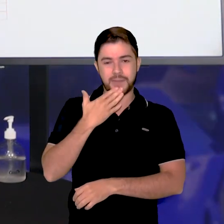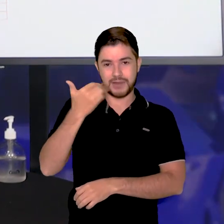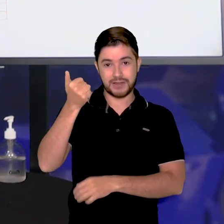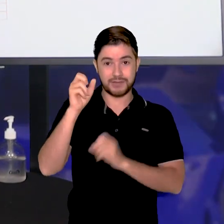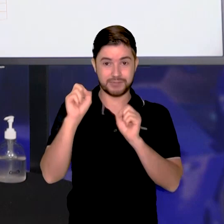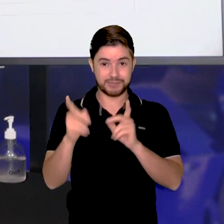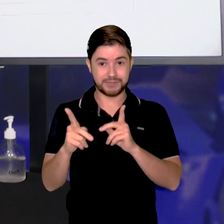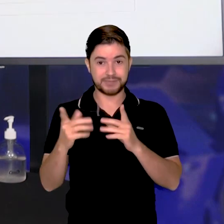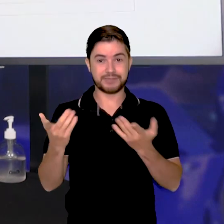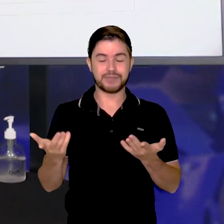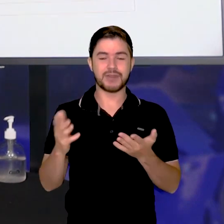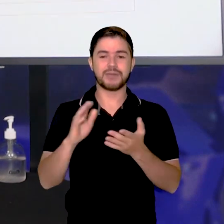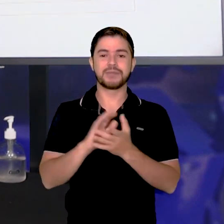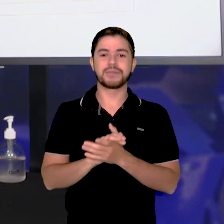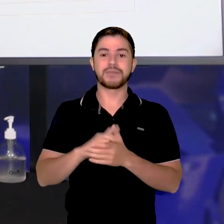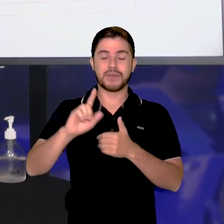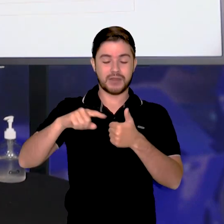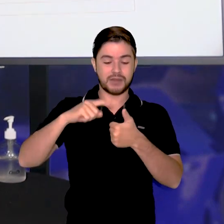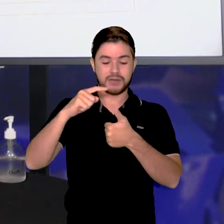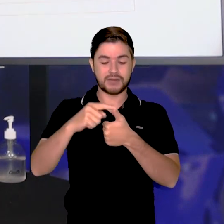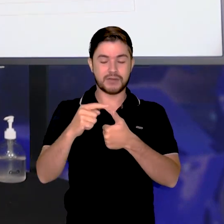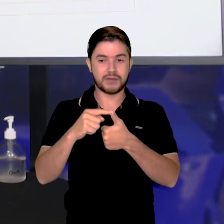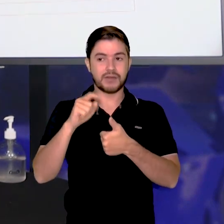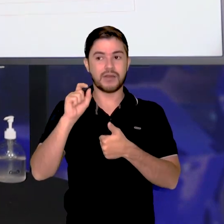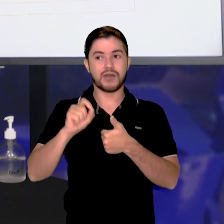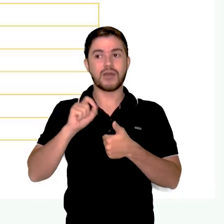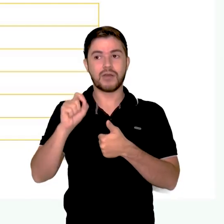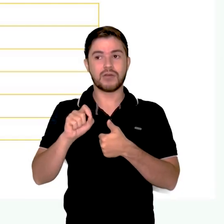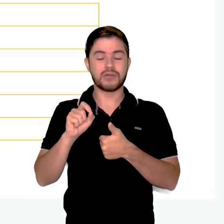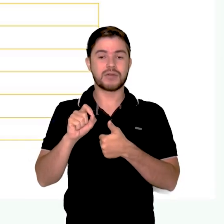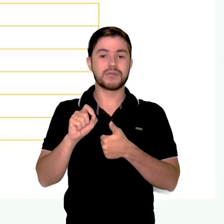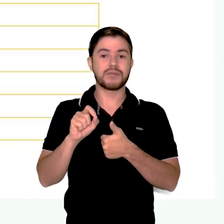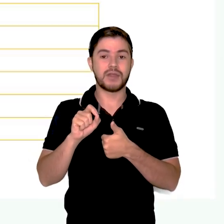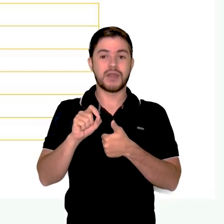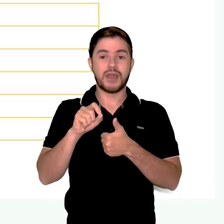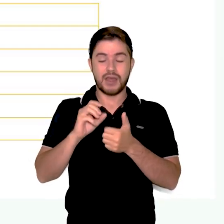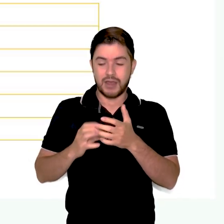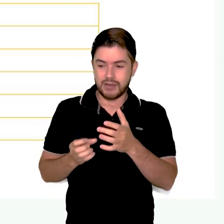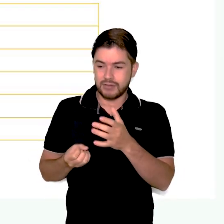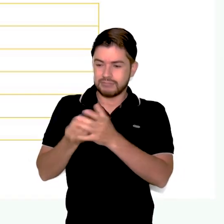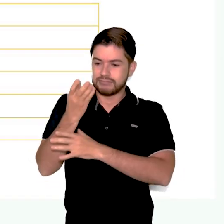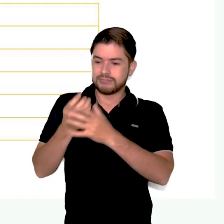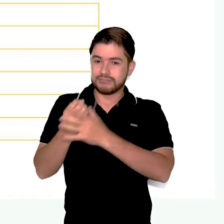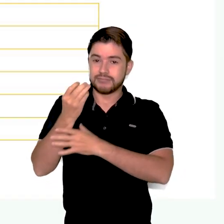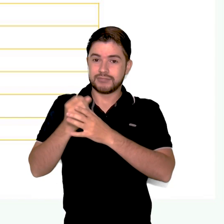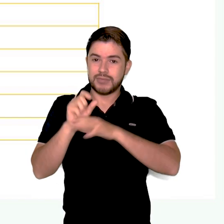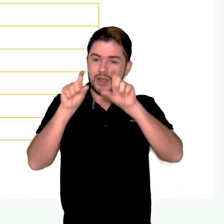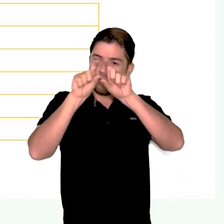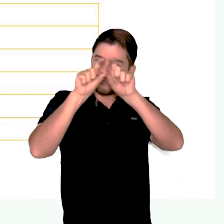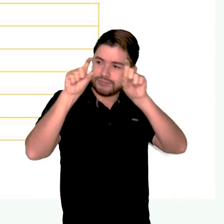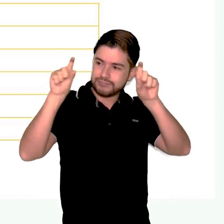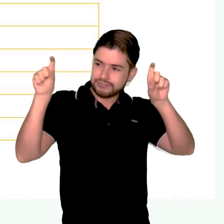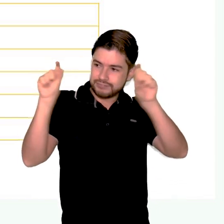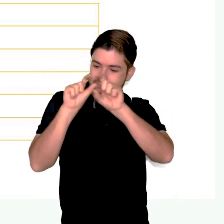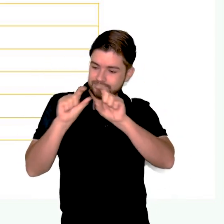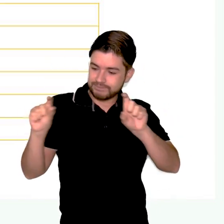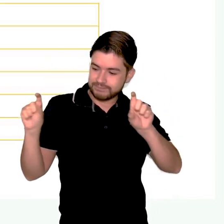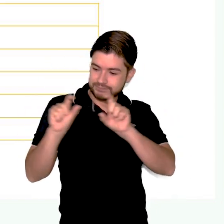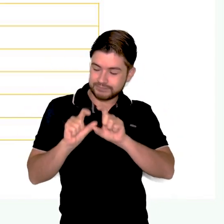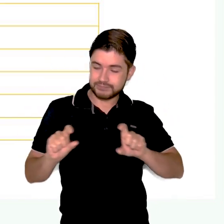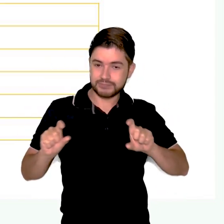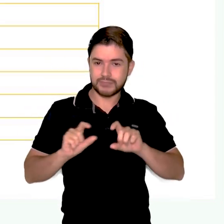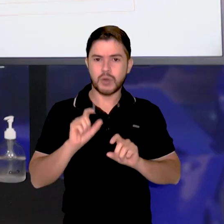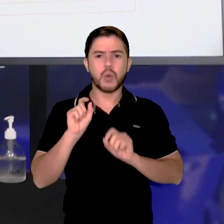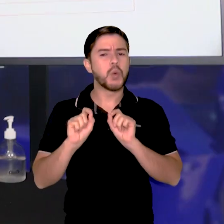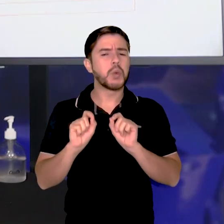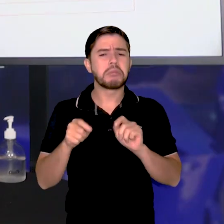tá ok? A primeira coisa que a gente faz para organizar esses dados é construir uma tabela, pessoal. E para me construir uma tabela,